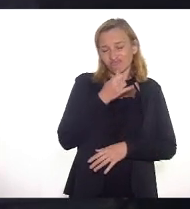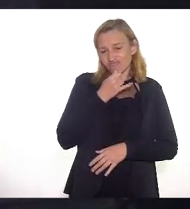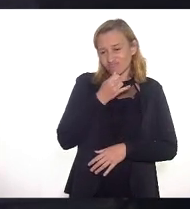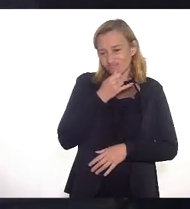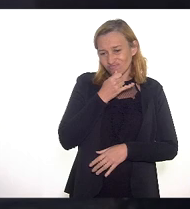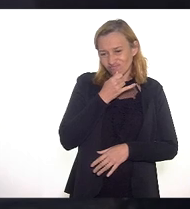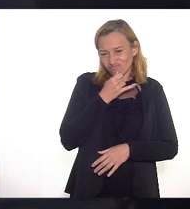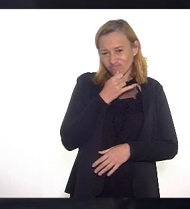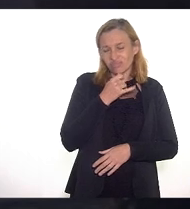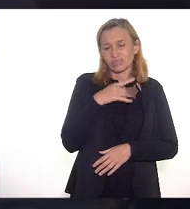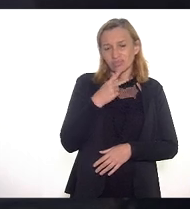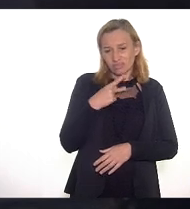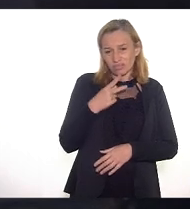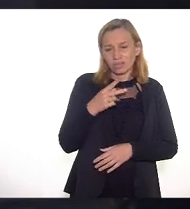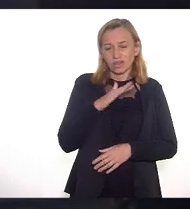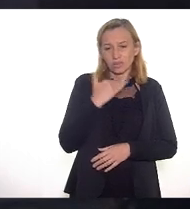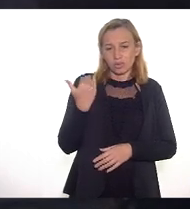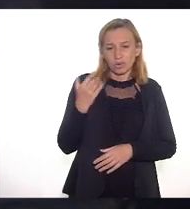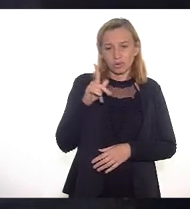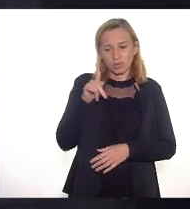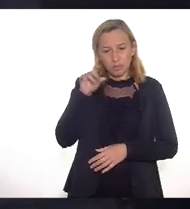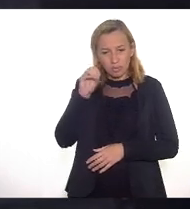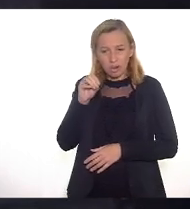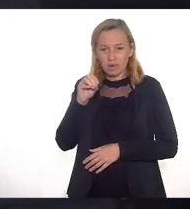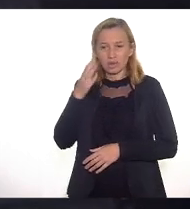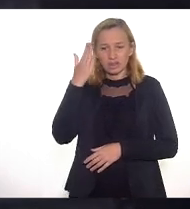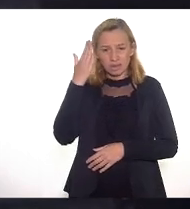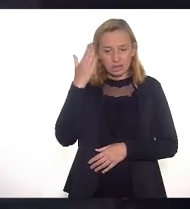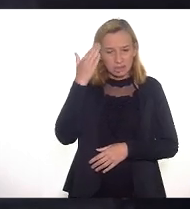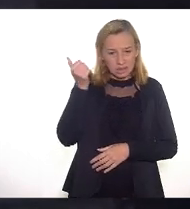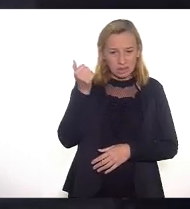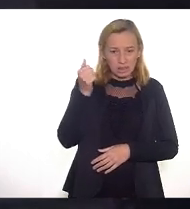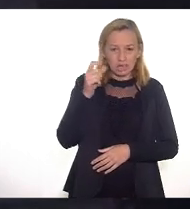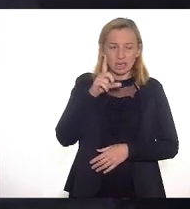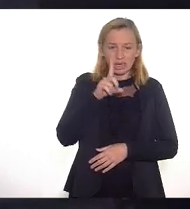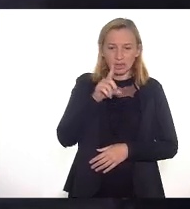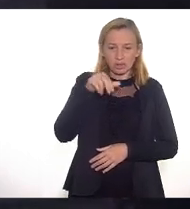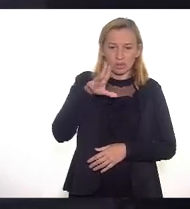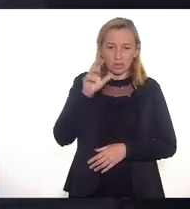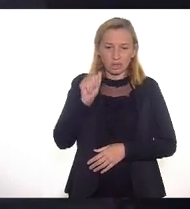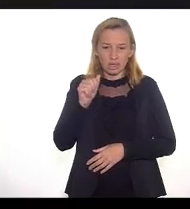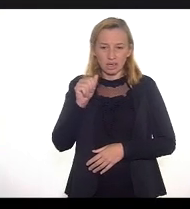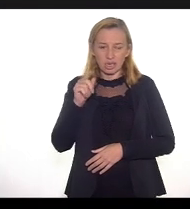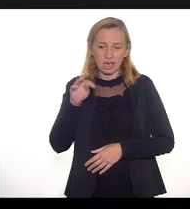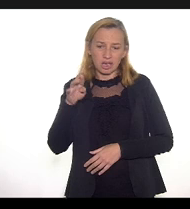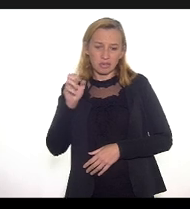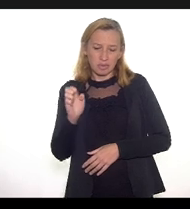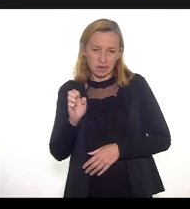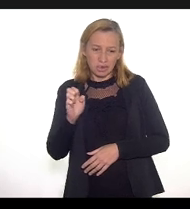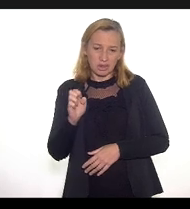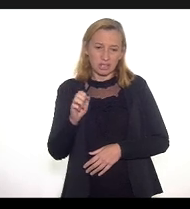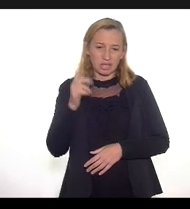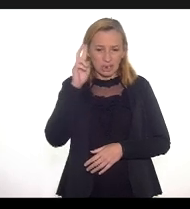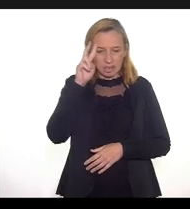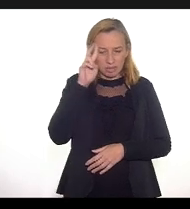a morte do Paulo Gustavo e dizer que a dona Hermínia lembrava muito minha mãe. Obrigado, presidente.